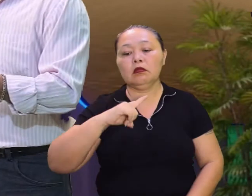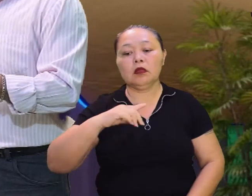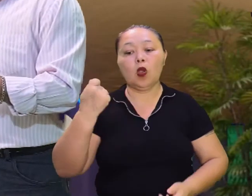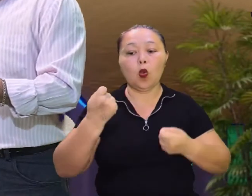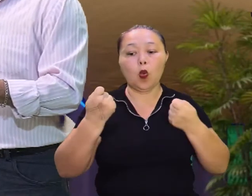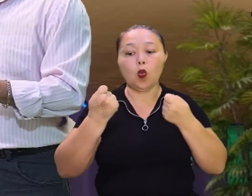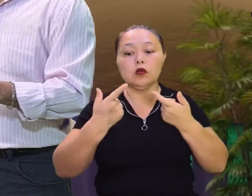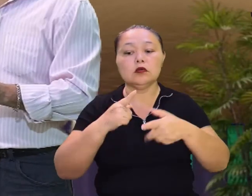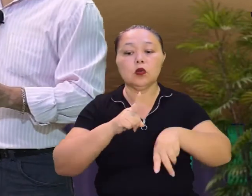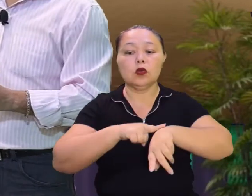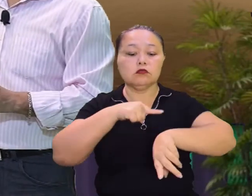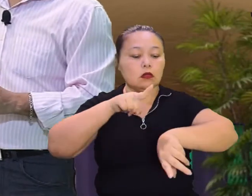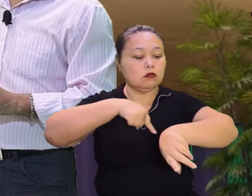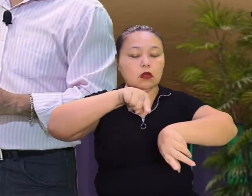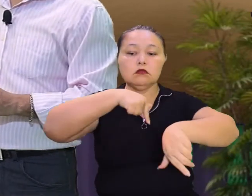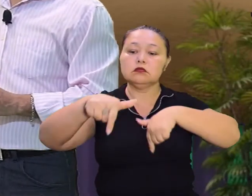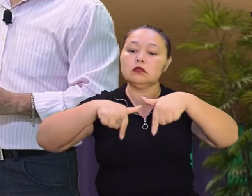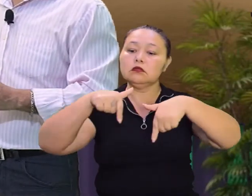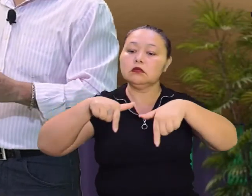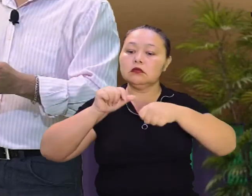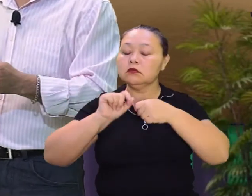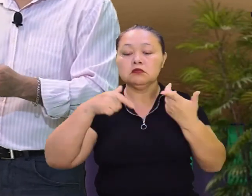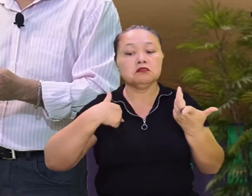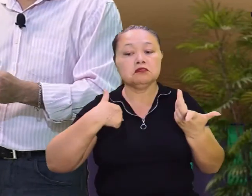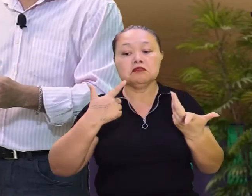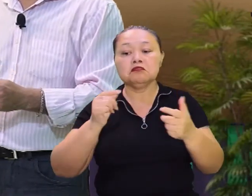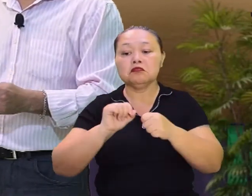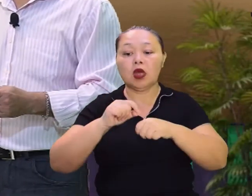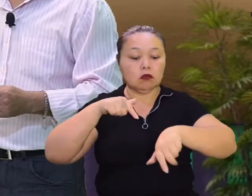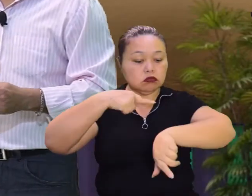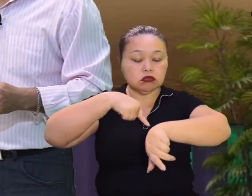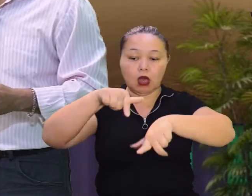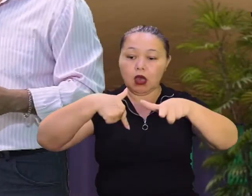controla a quantidade de horas que ele tem que trabalhar. Então,